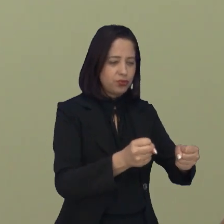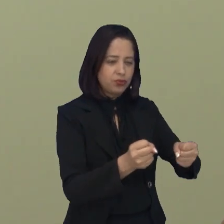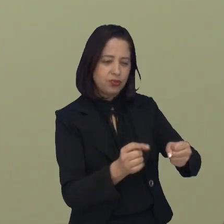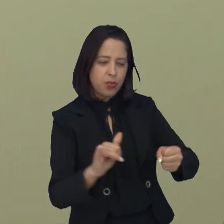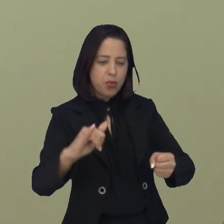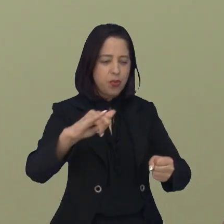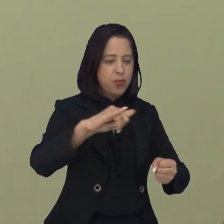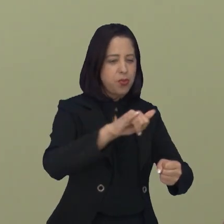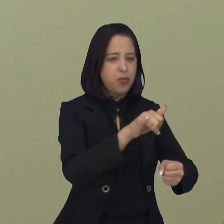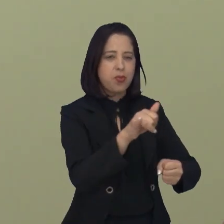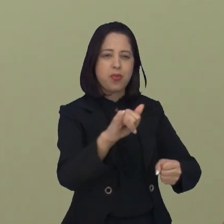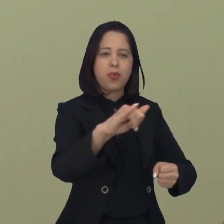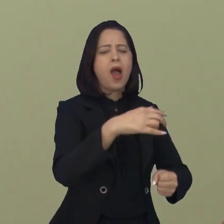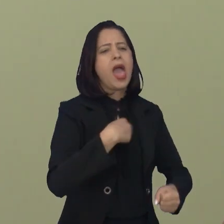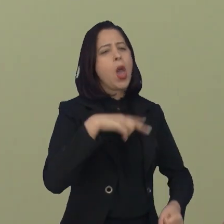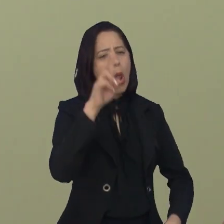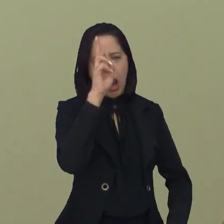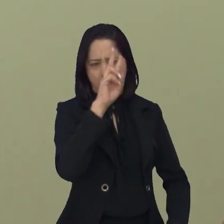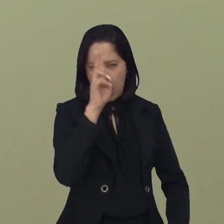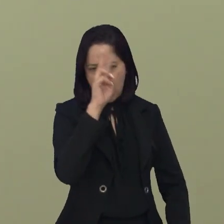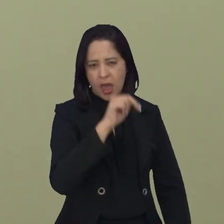eu lembro com muita